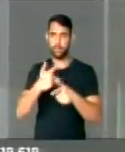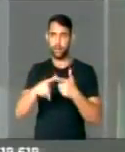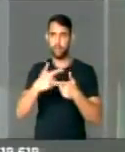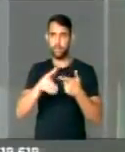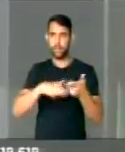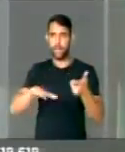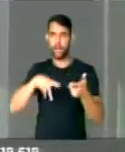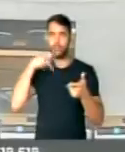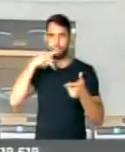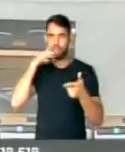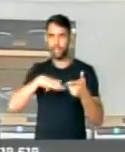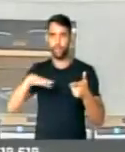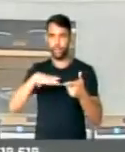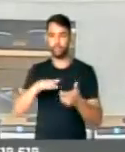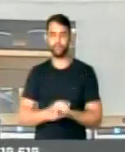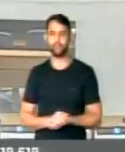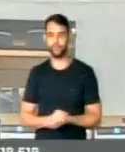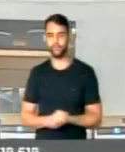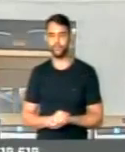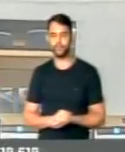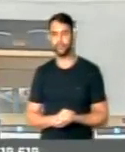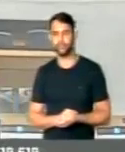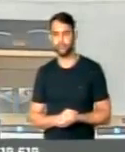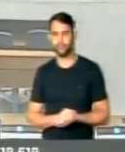da política.